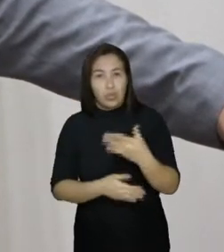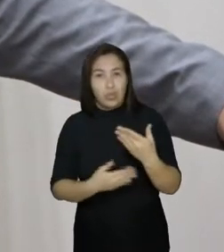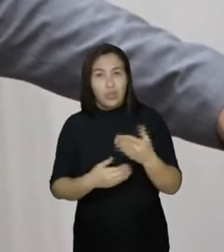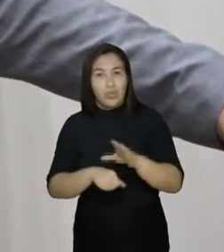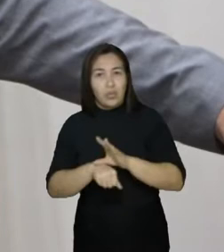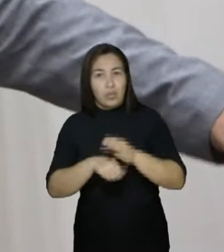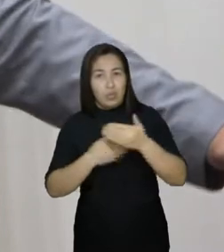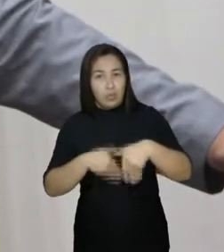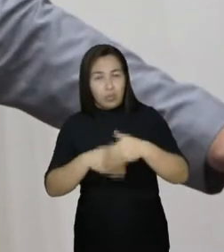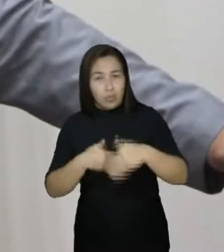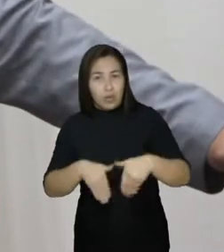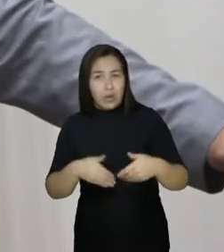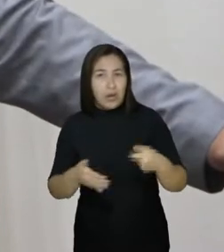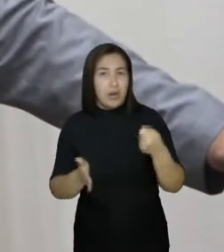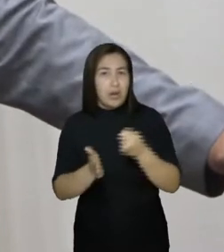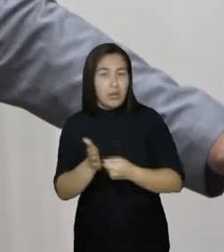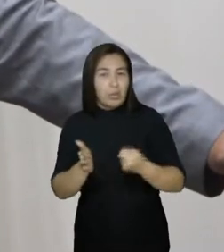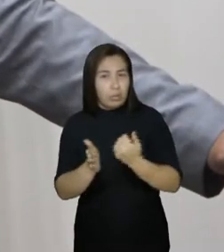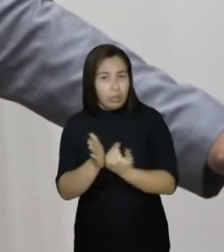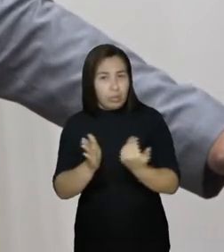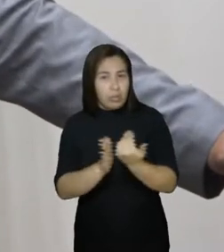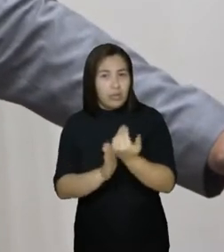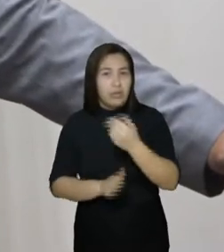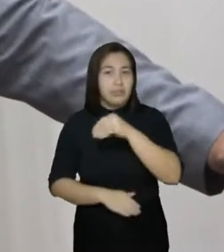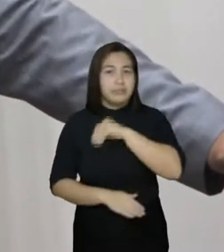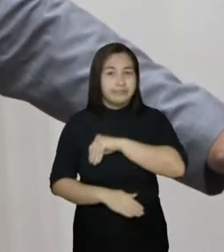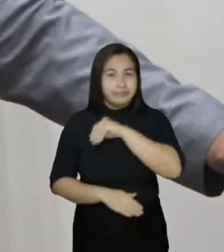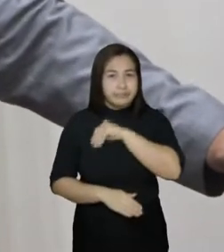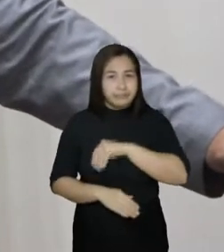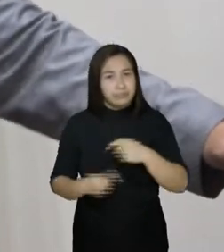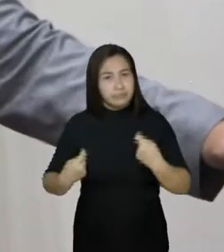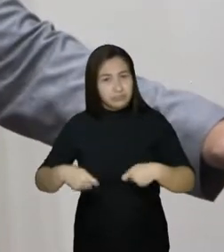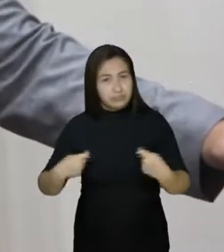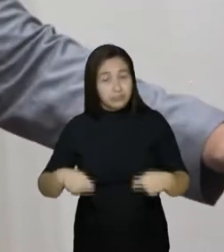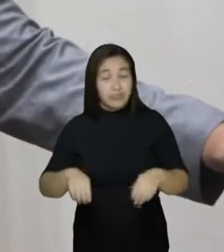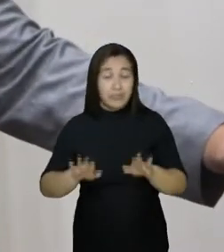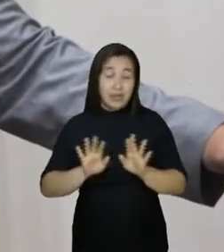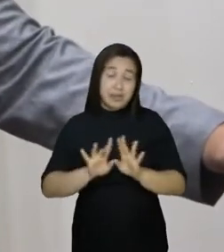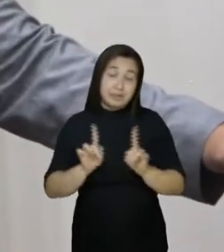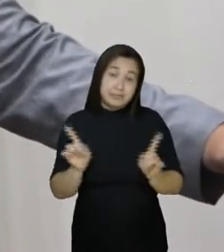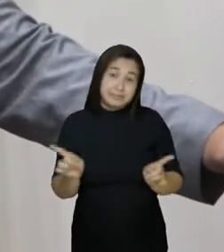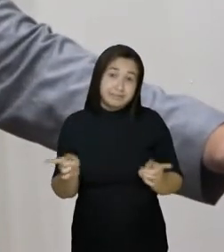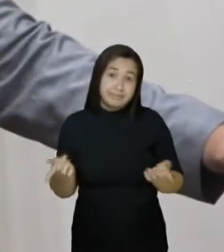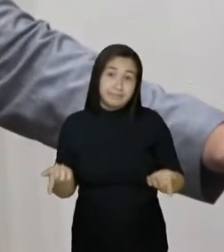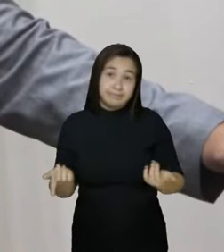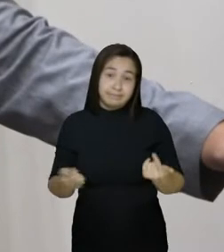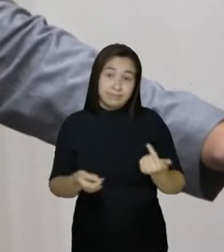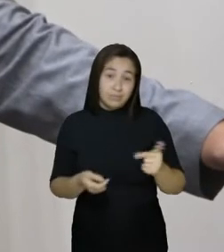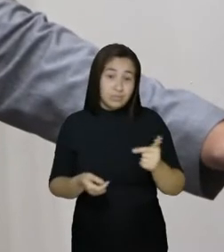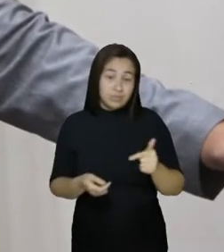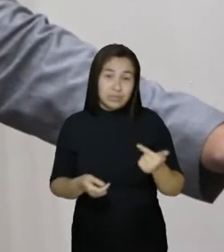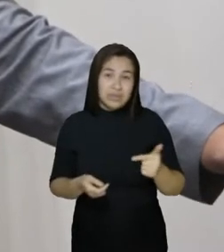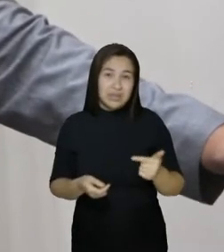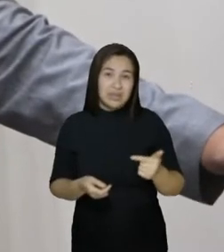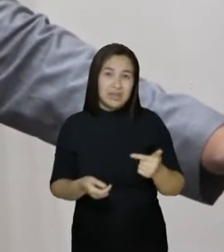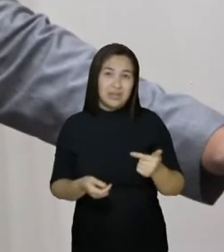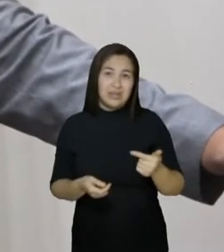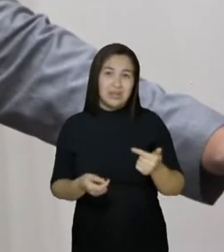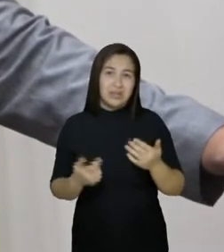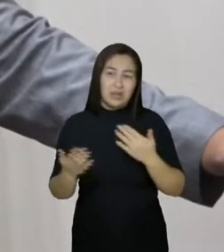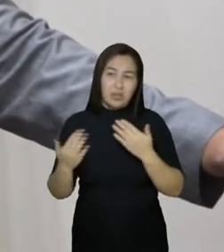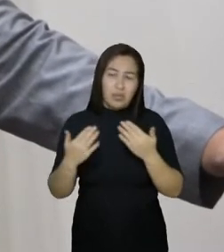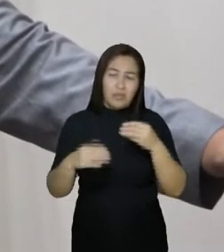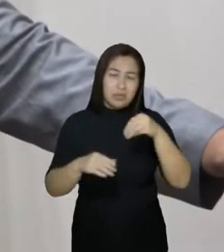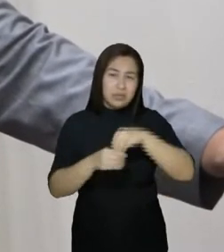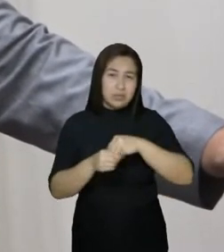lutar pelo seu aumento. Mas, enfim... Não houve bom senso nas comissões,